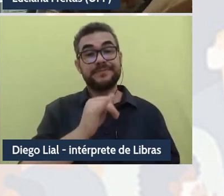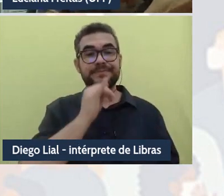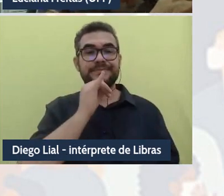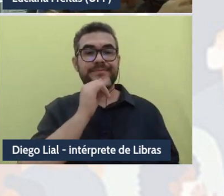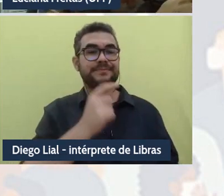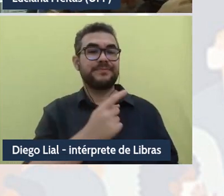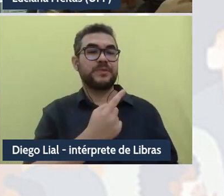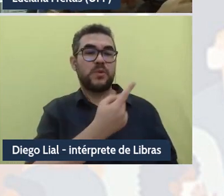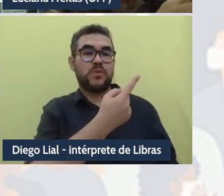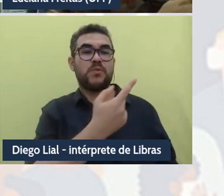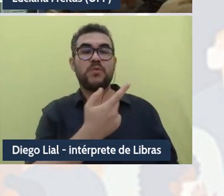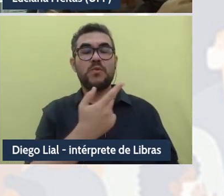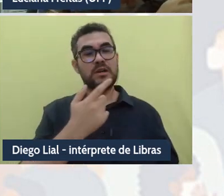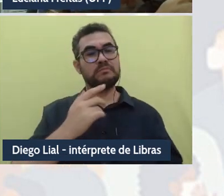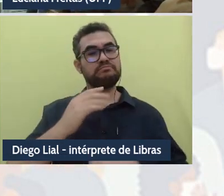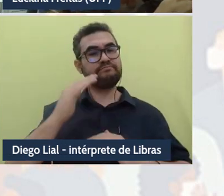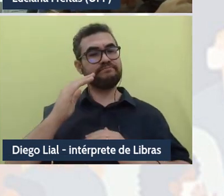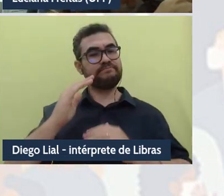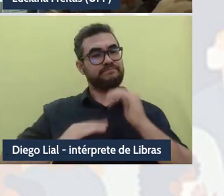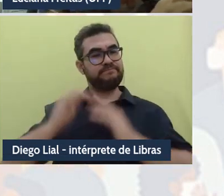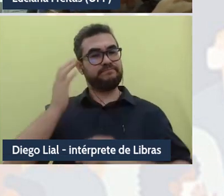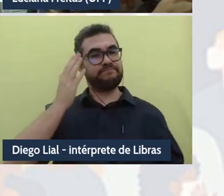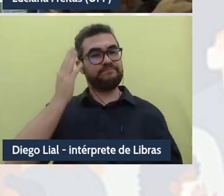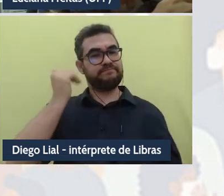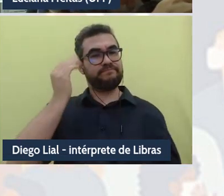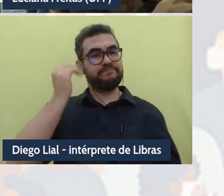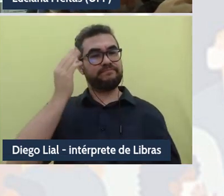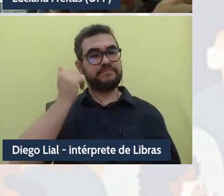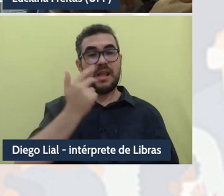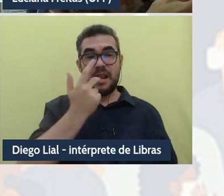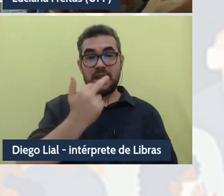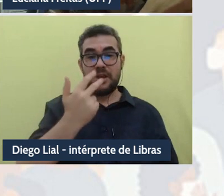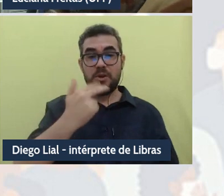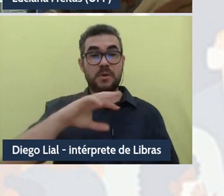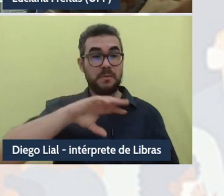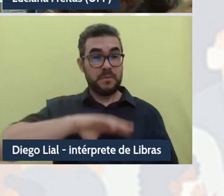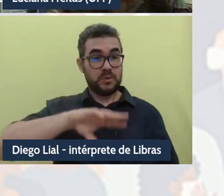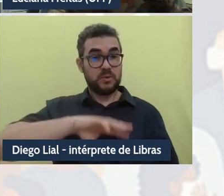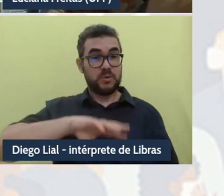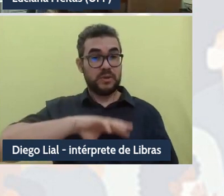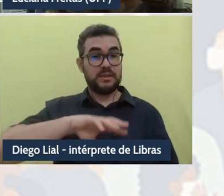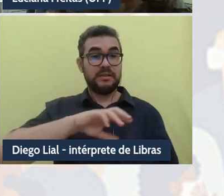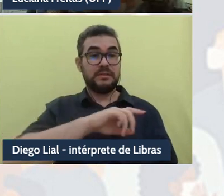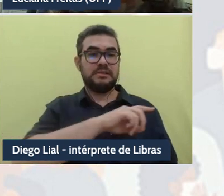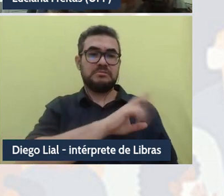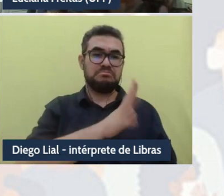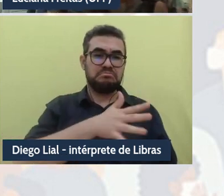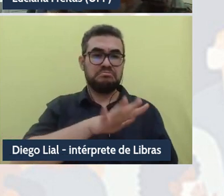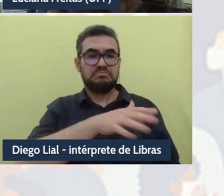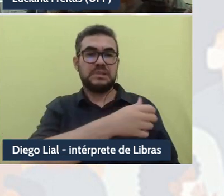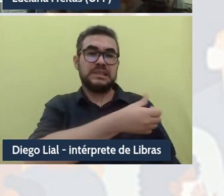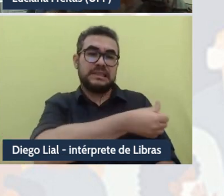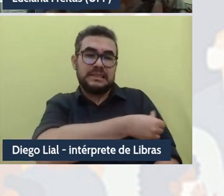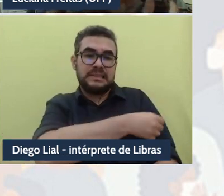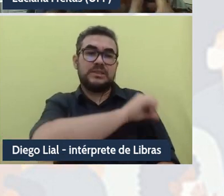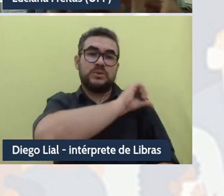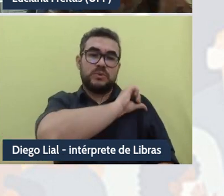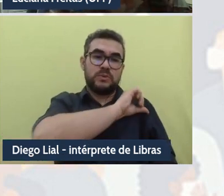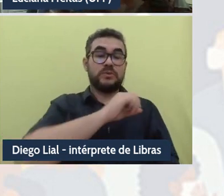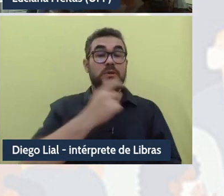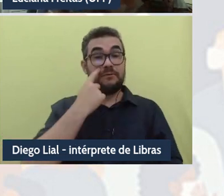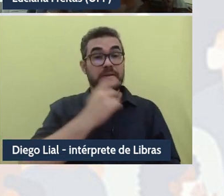habilidade de língua portuguesa no ensino fundamental, nos anos finais do ensino fundamental, com uma série de habilidades